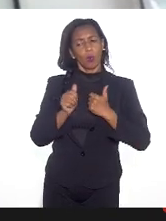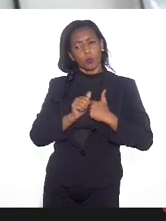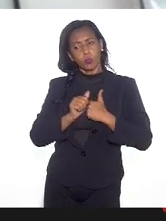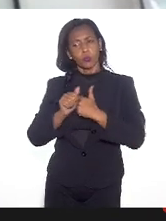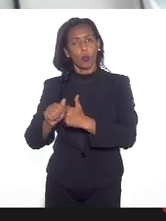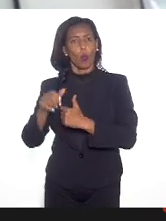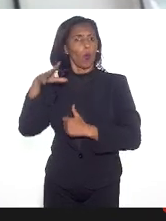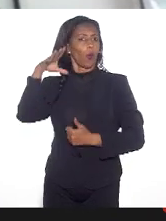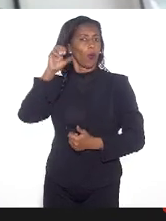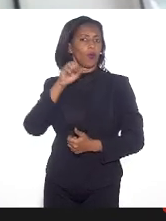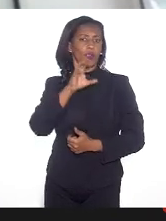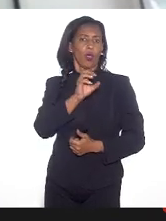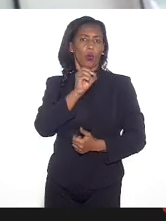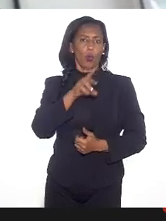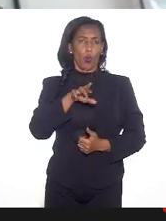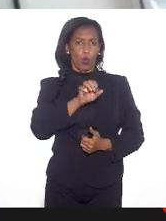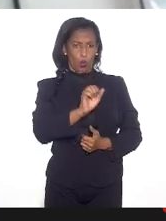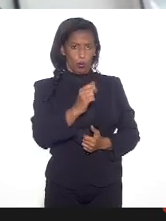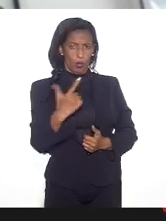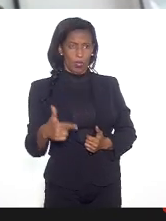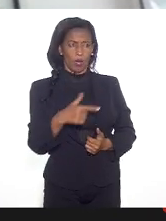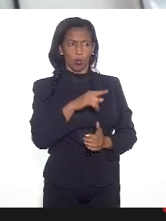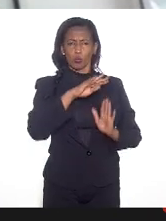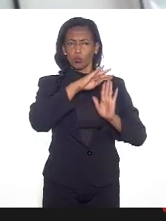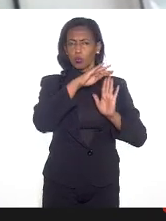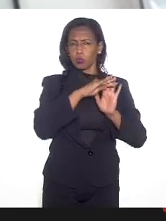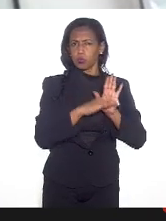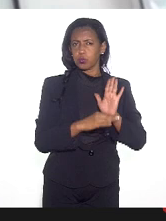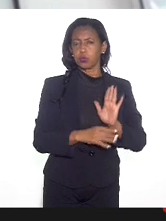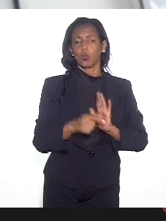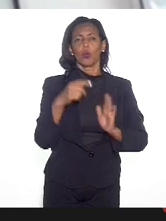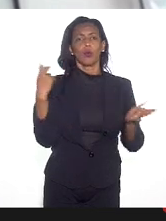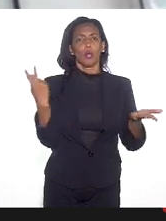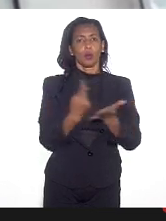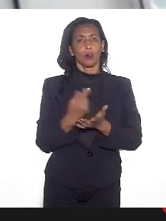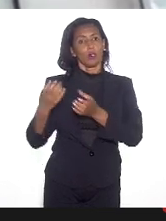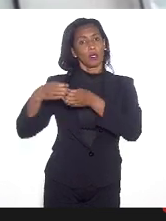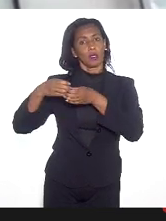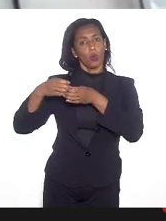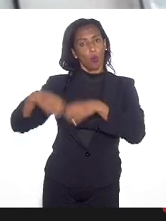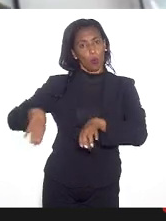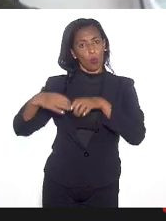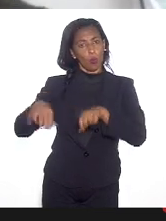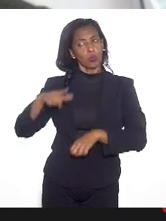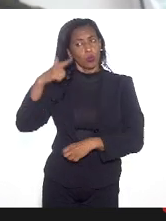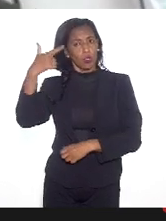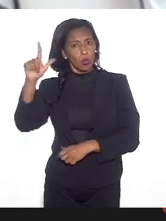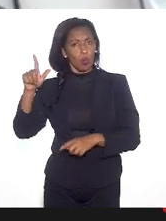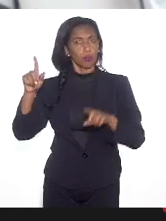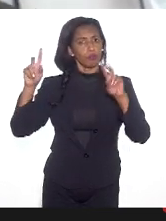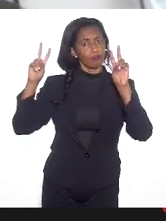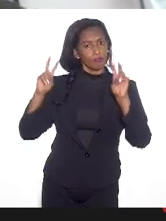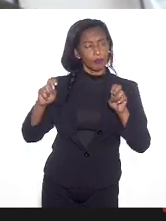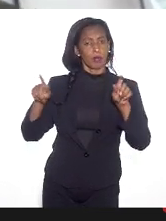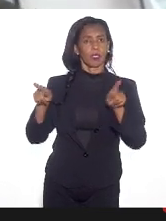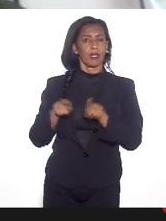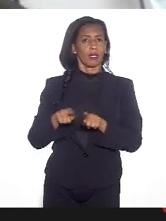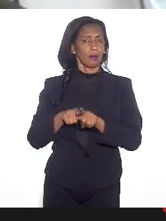o coronel Polito, todas as questões relacionadas a esses concursos e outras temáticas também que estão em aberto. Mas, desde